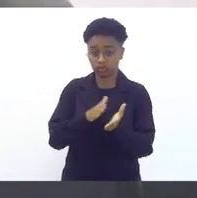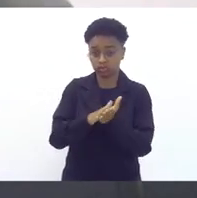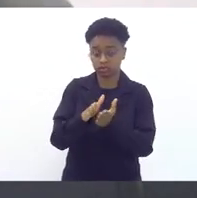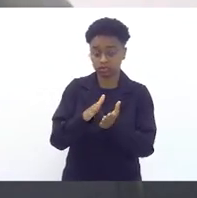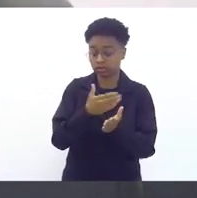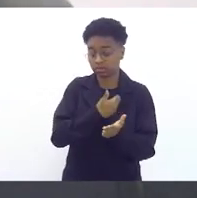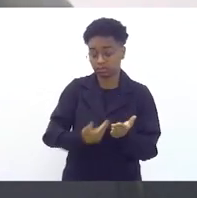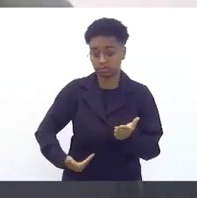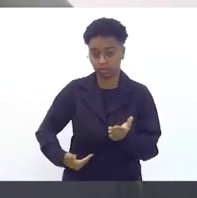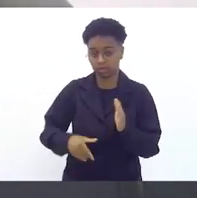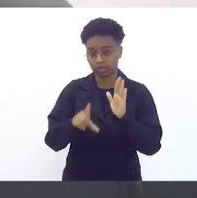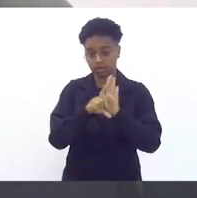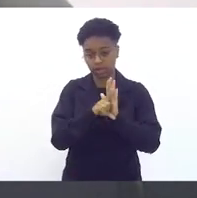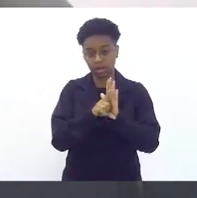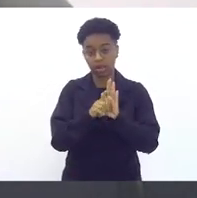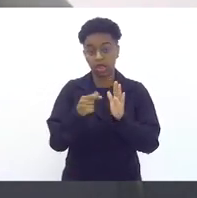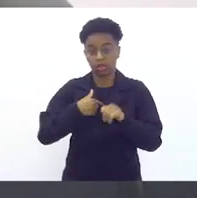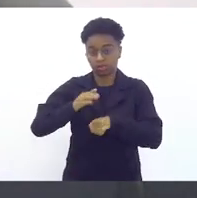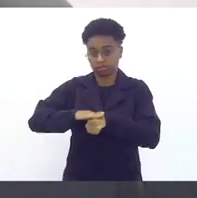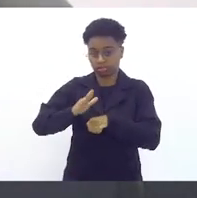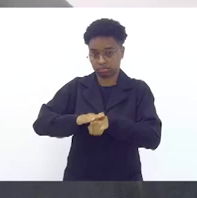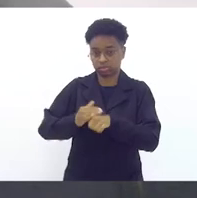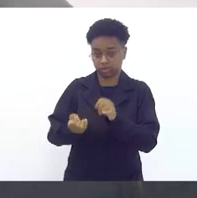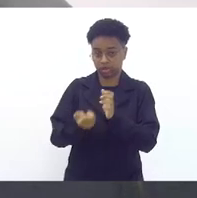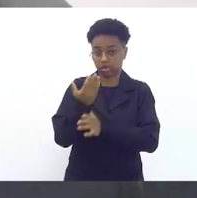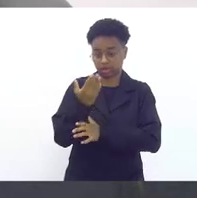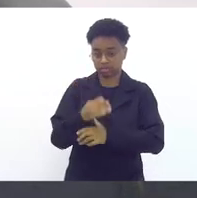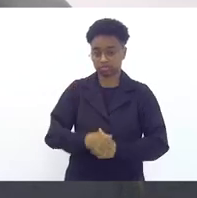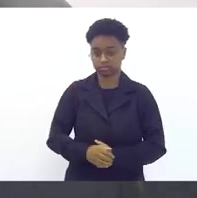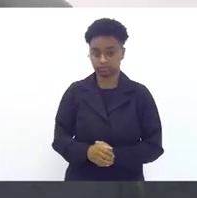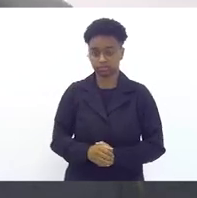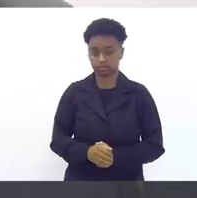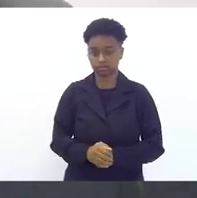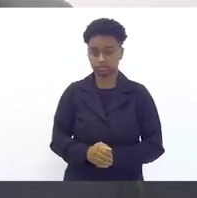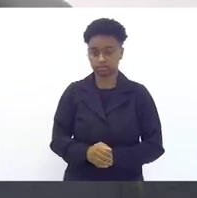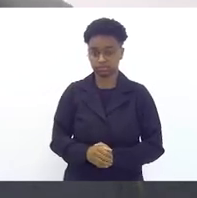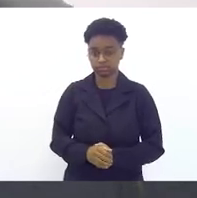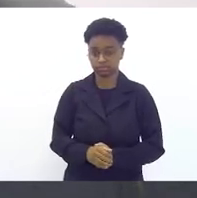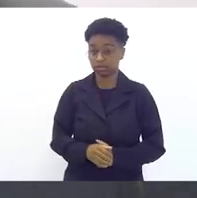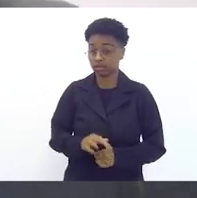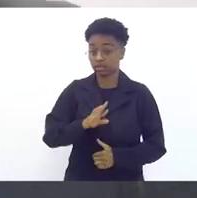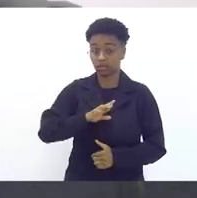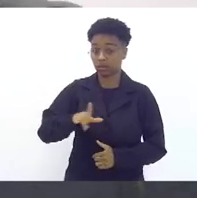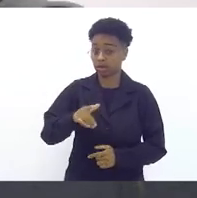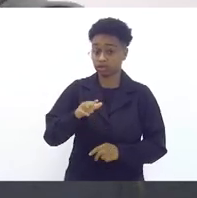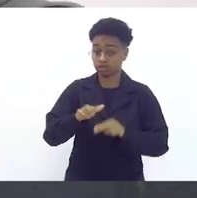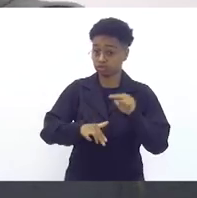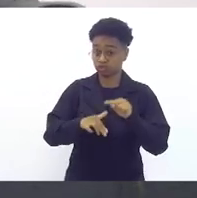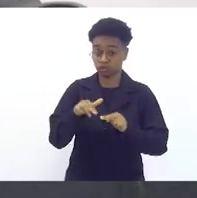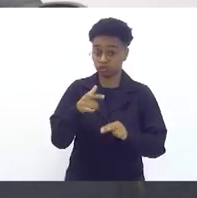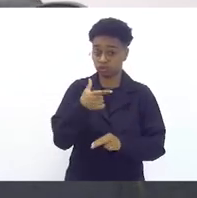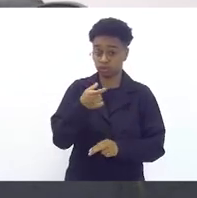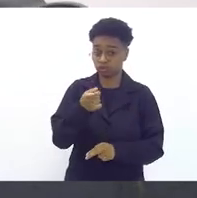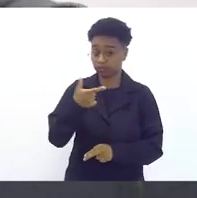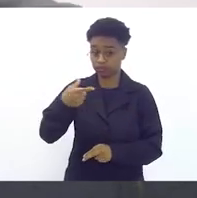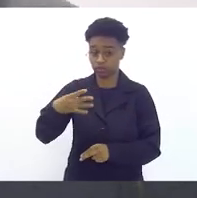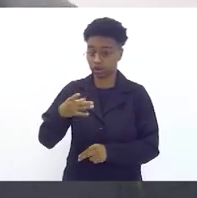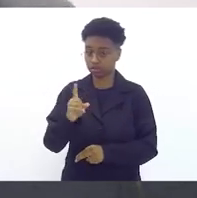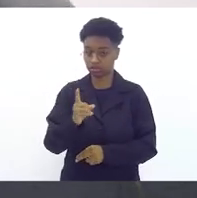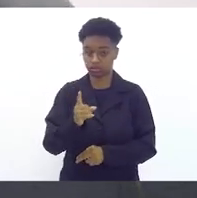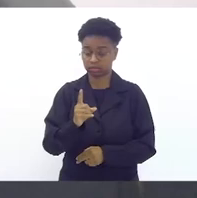existente foi de minha autoria. Não era junho de 2024. A deputada Marta